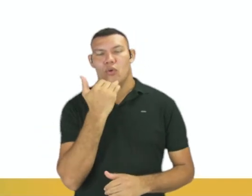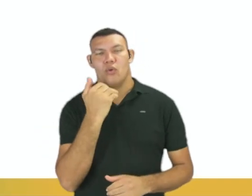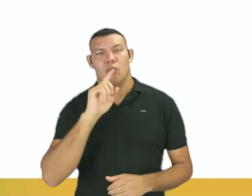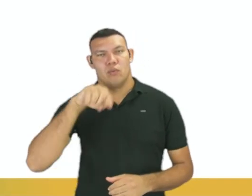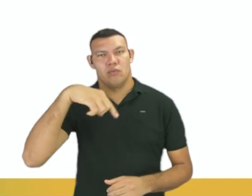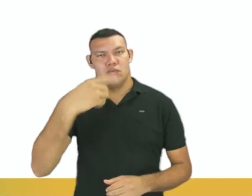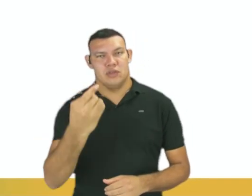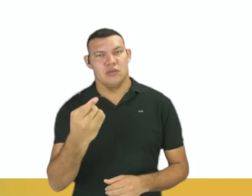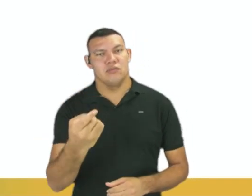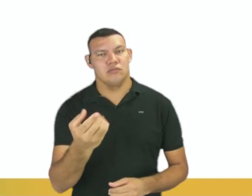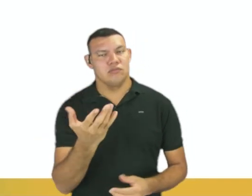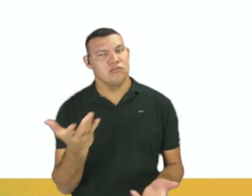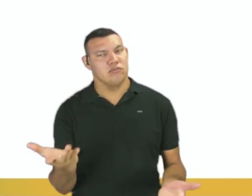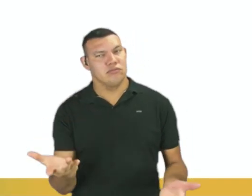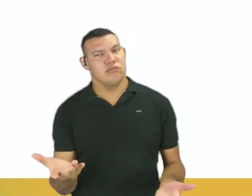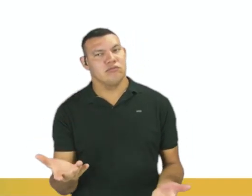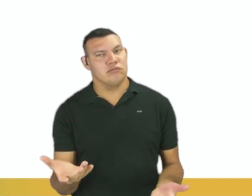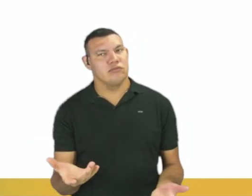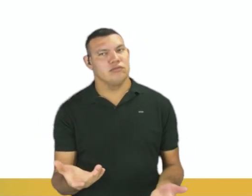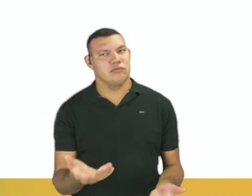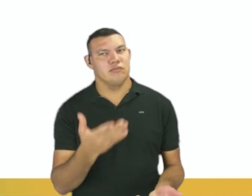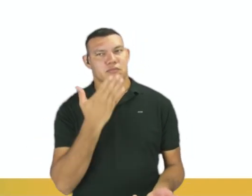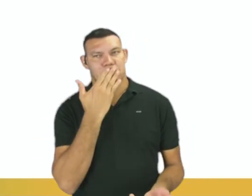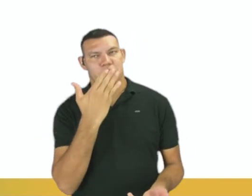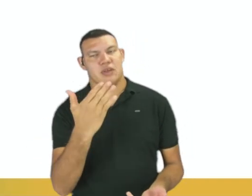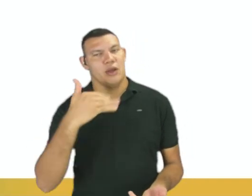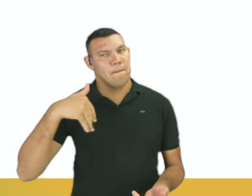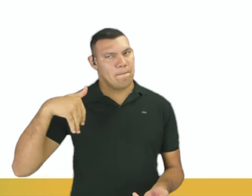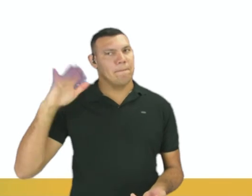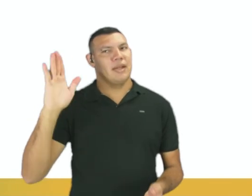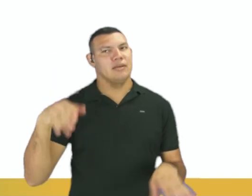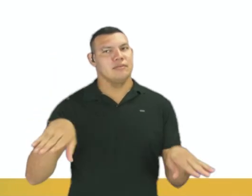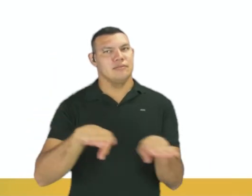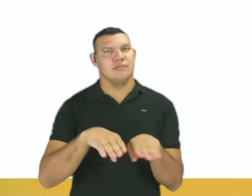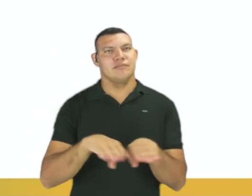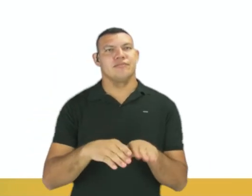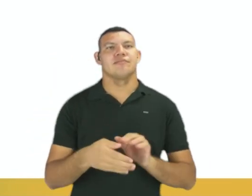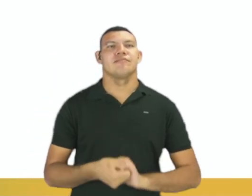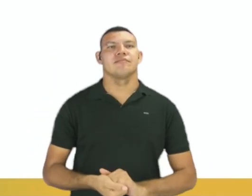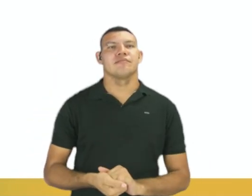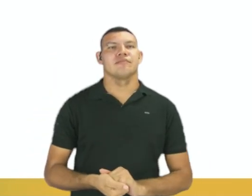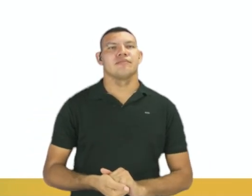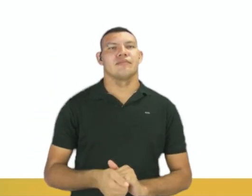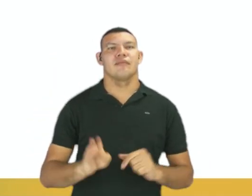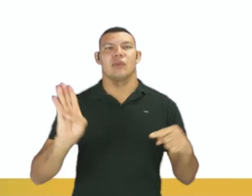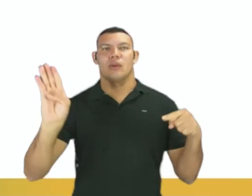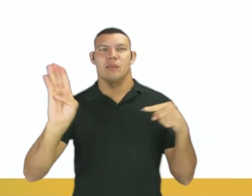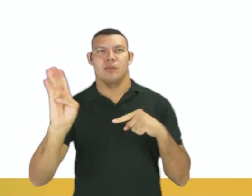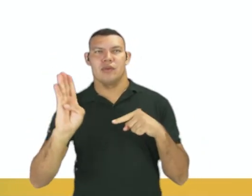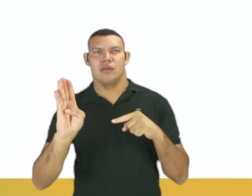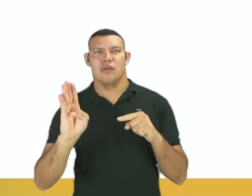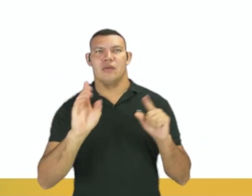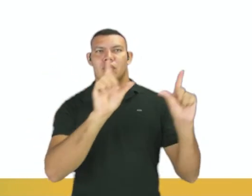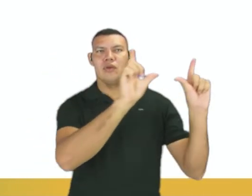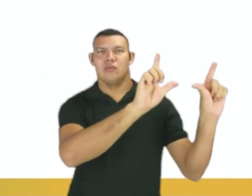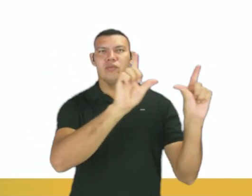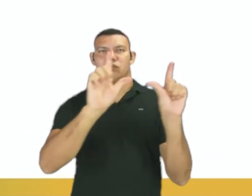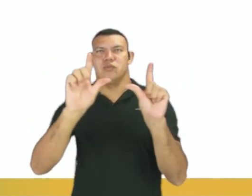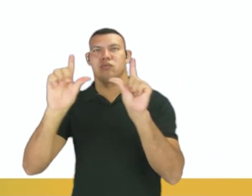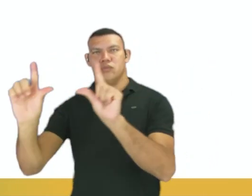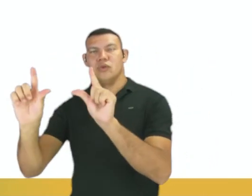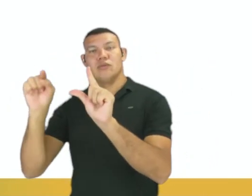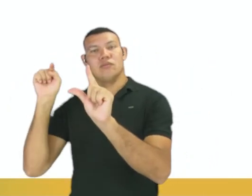pedir mais creme com pêssego para comer mais Oi e a letra B no último quadrinho Qual é a oração